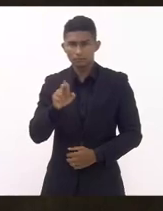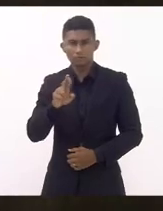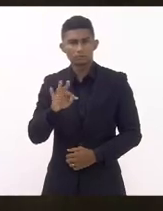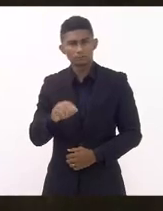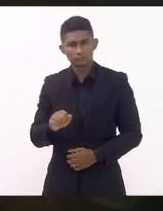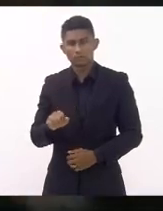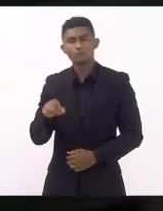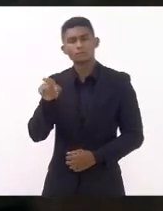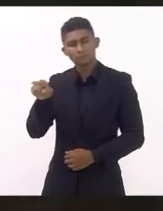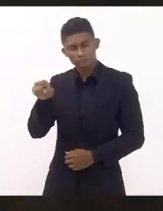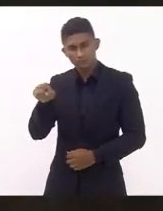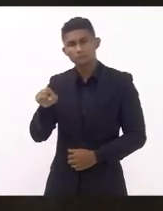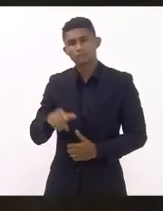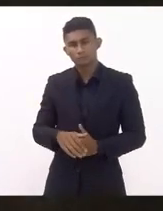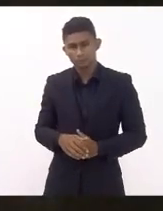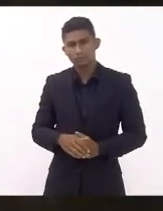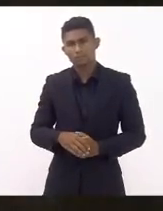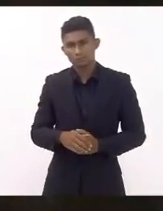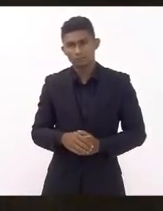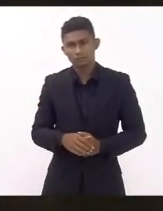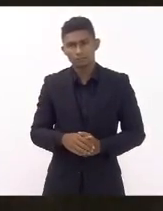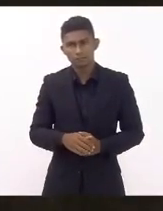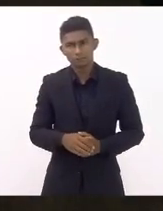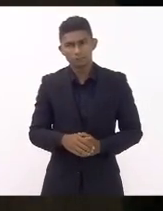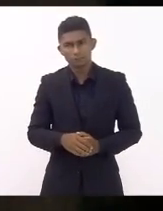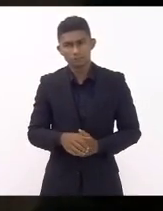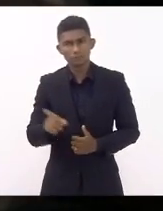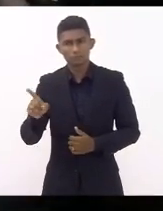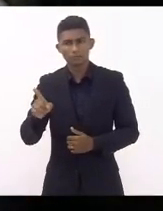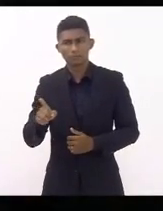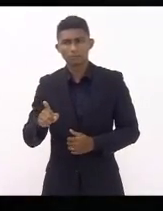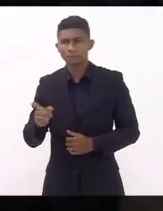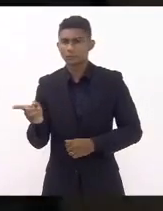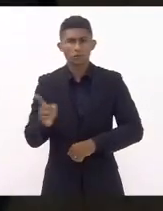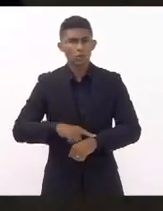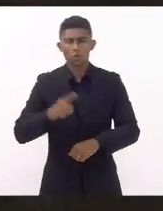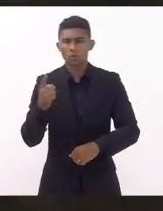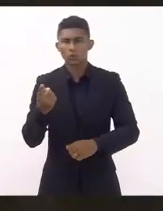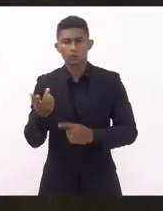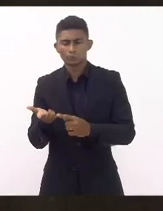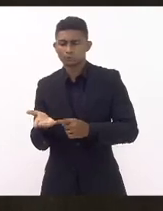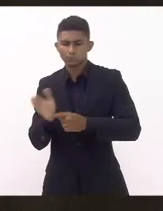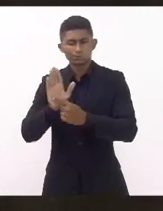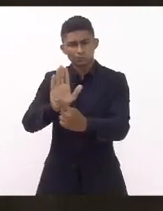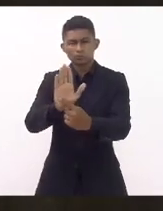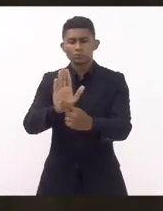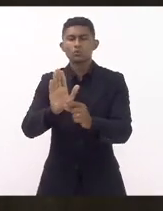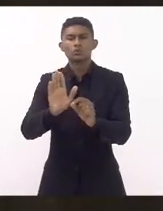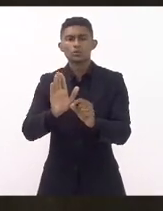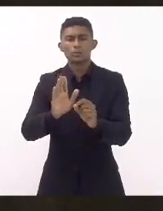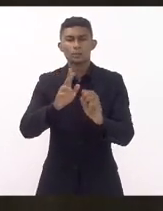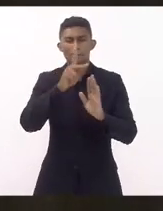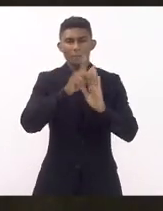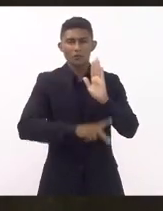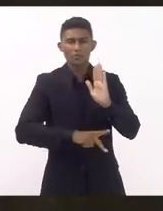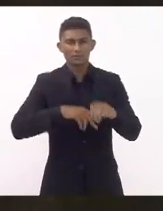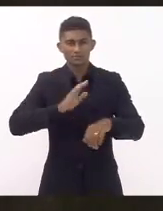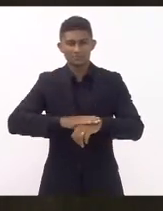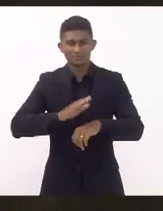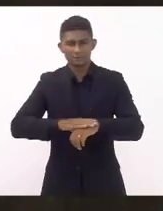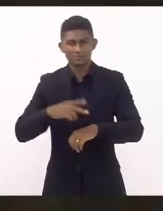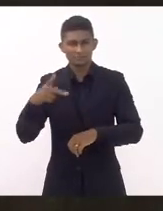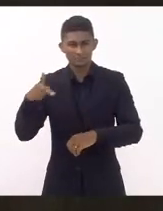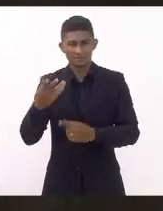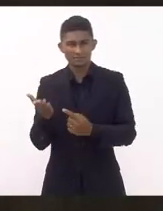que apresentou de pronto todos os primeiros projetos de autoria dela. O